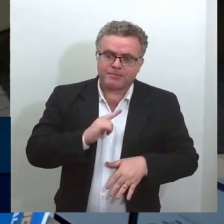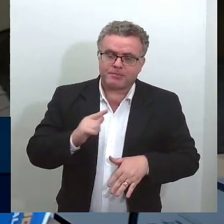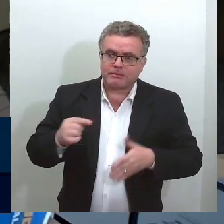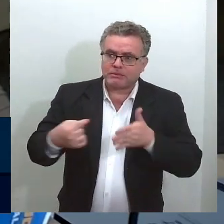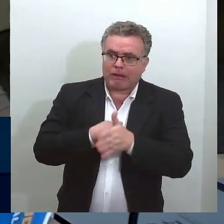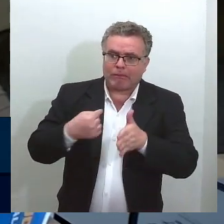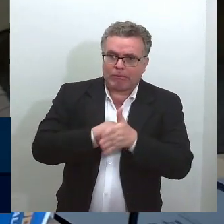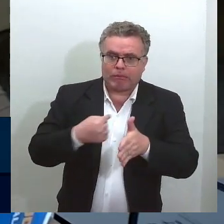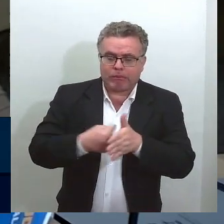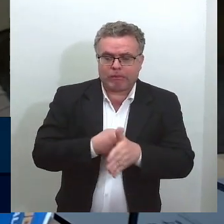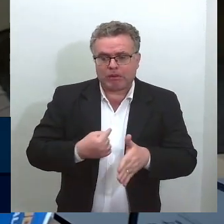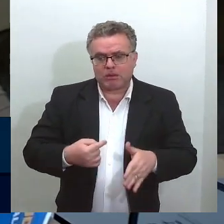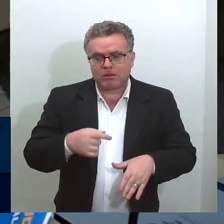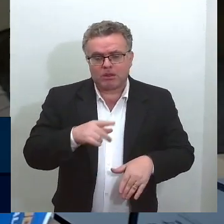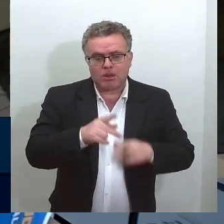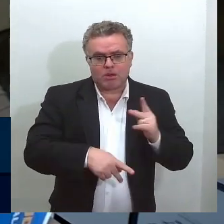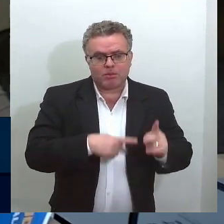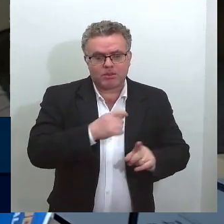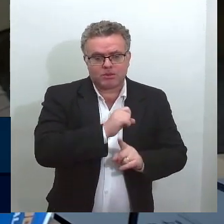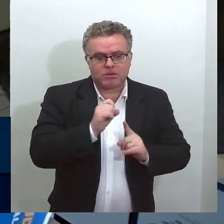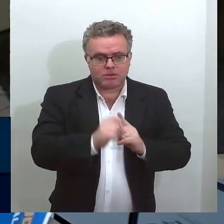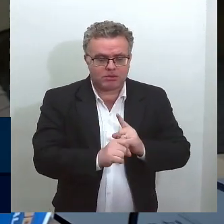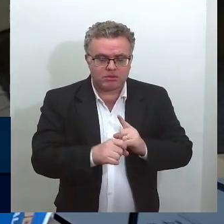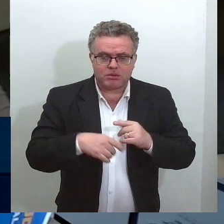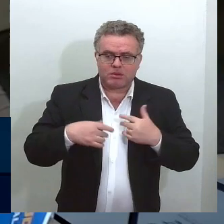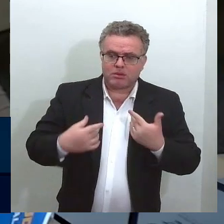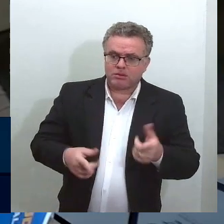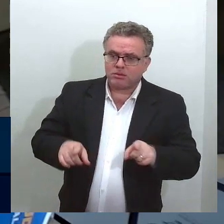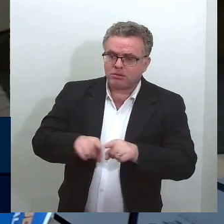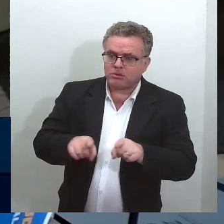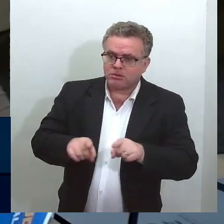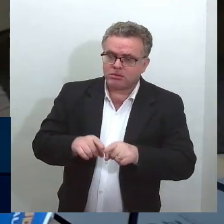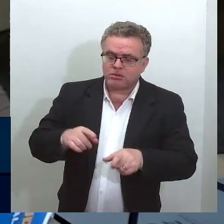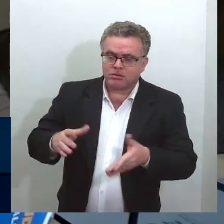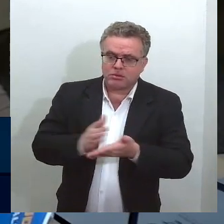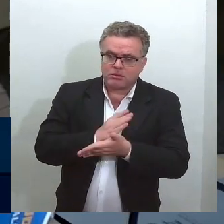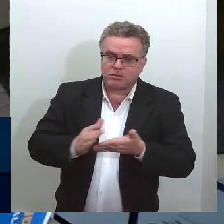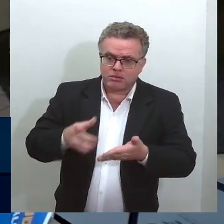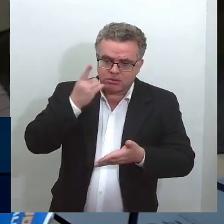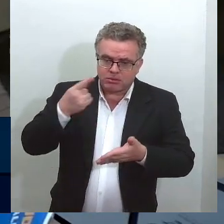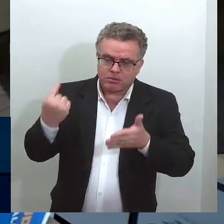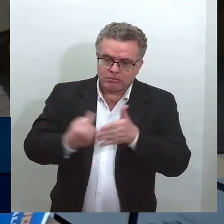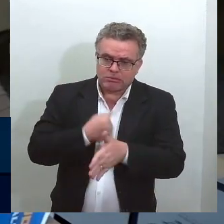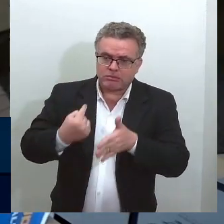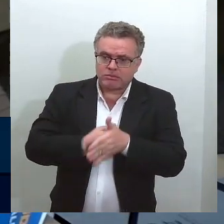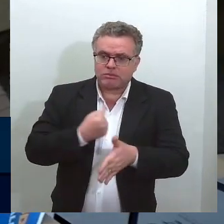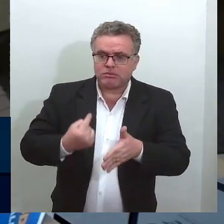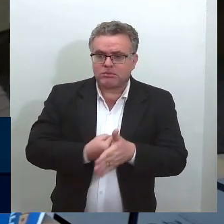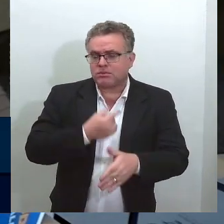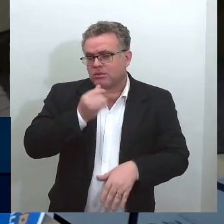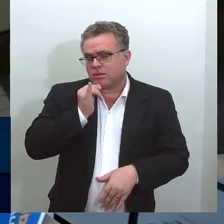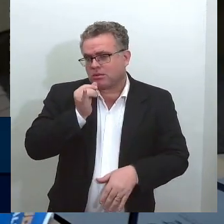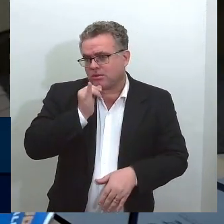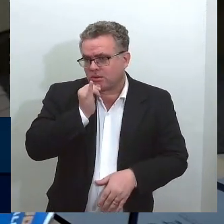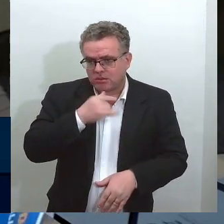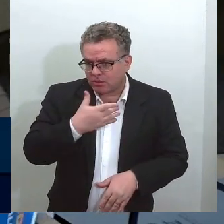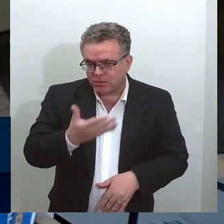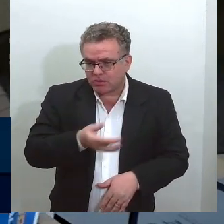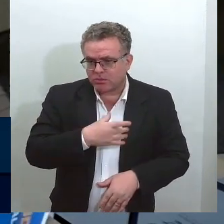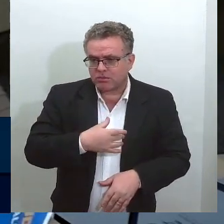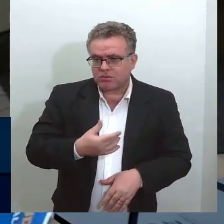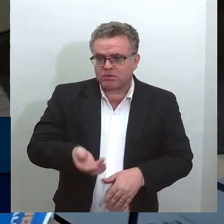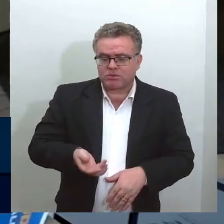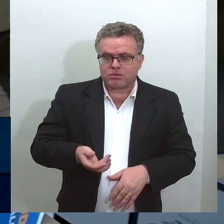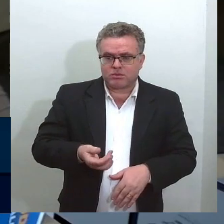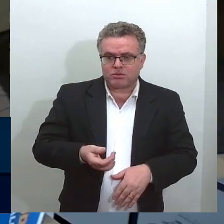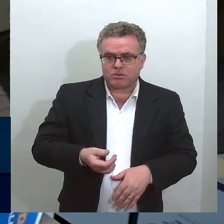quanto de alguns deputados, né, quando chegaram, por exemplo, no Arraial do Povo, ano passado. Rapaz, o governo vai ter condição de